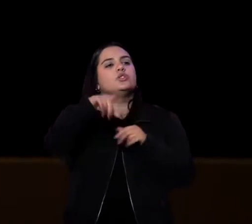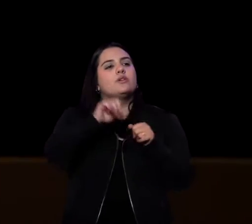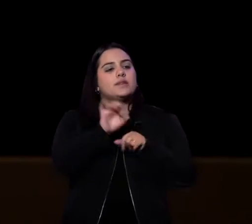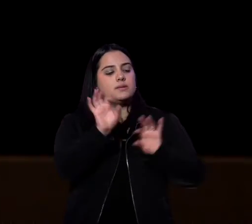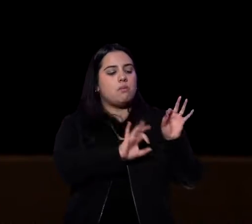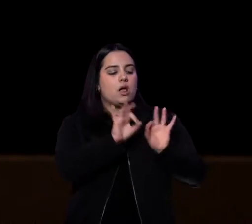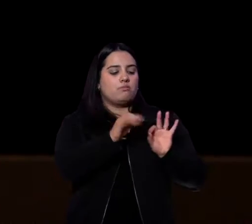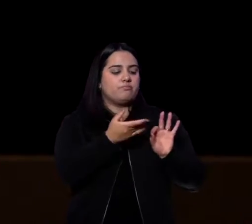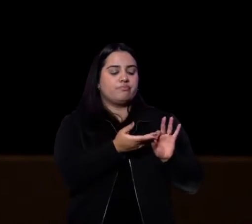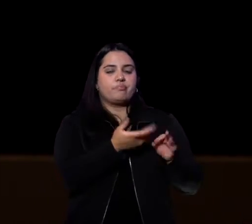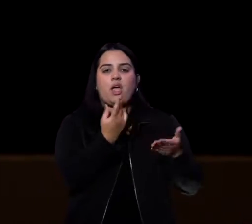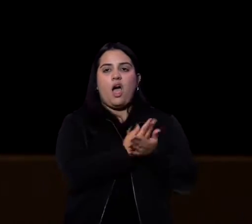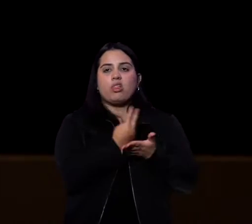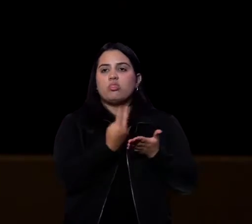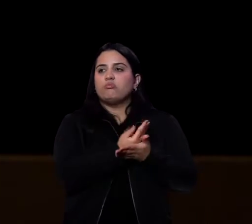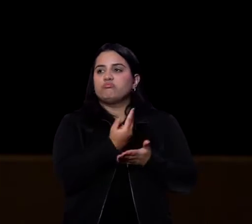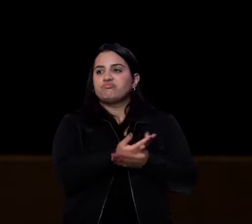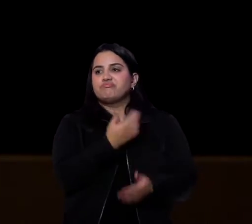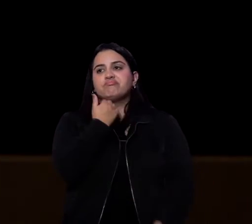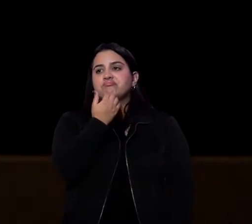falharam?